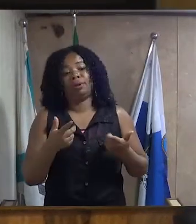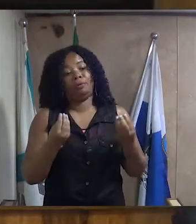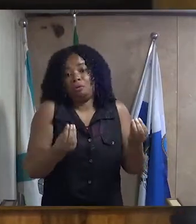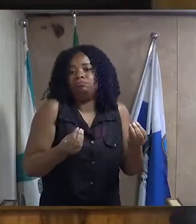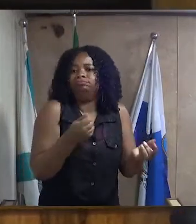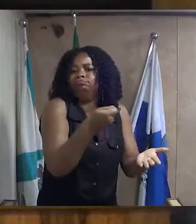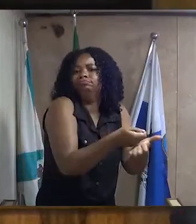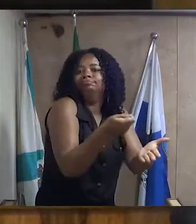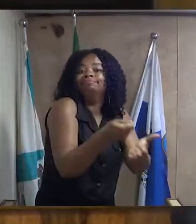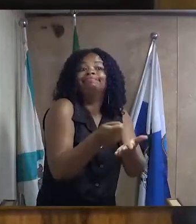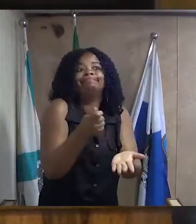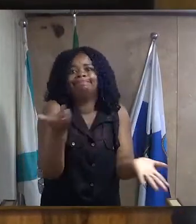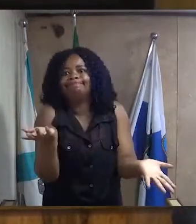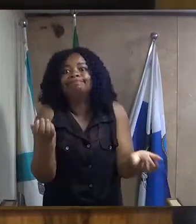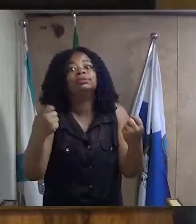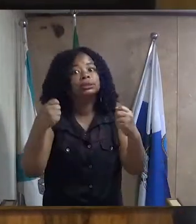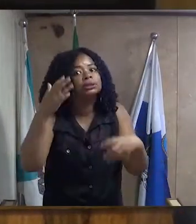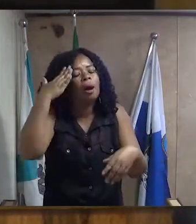que de fato irá acontecer.